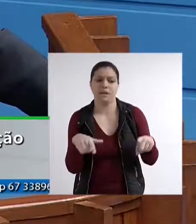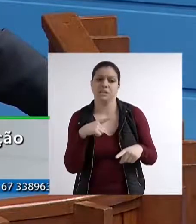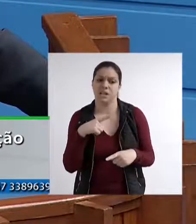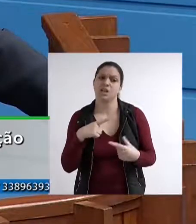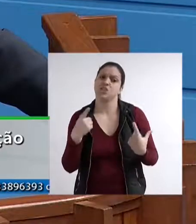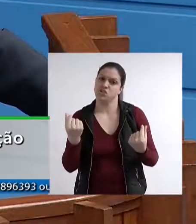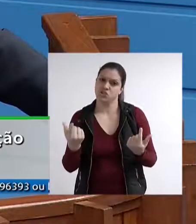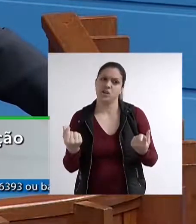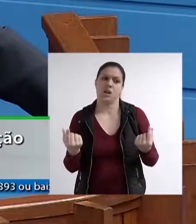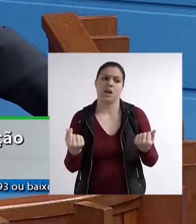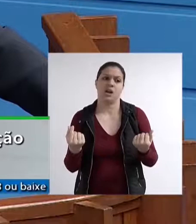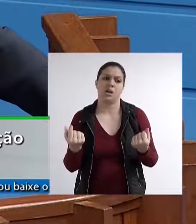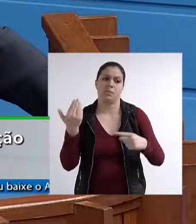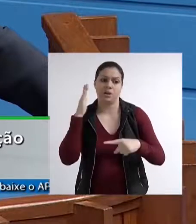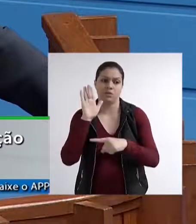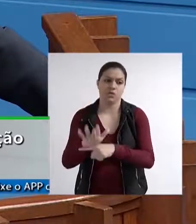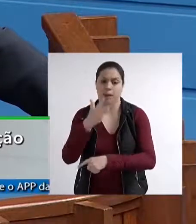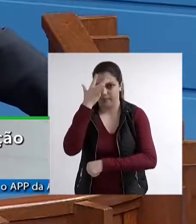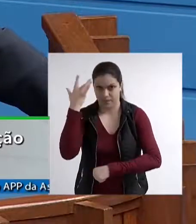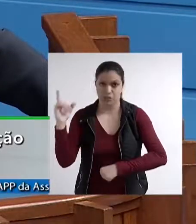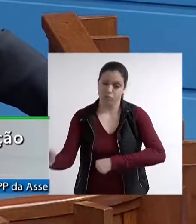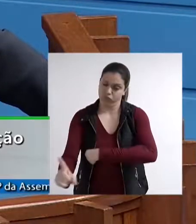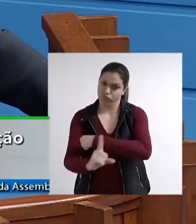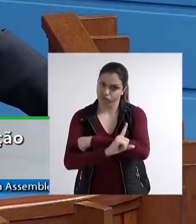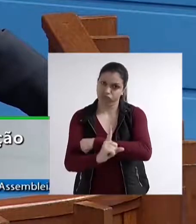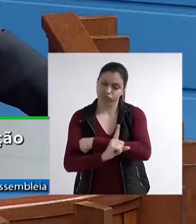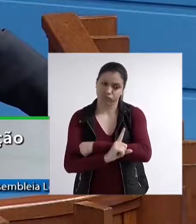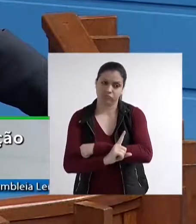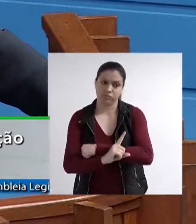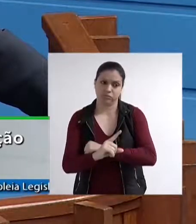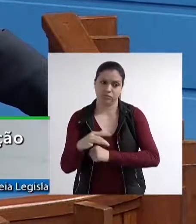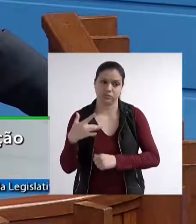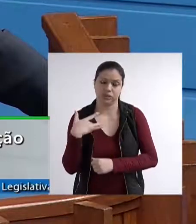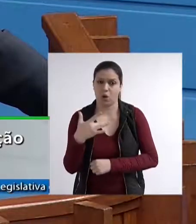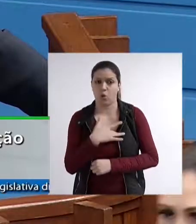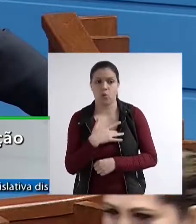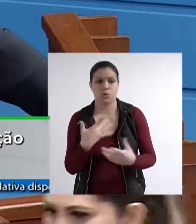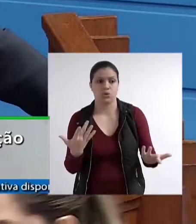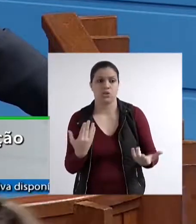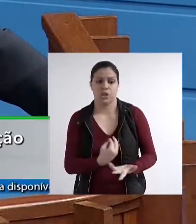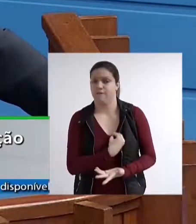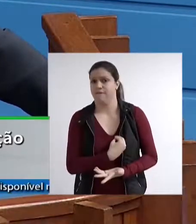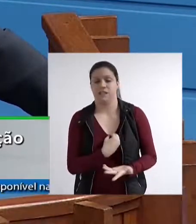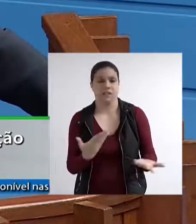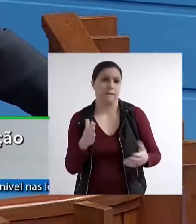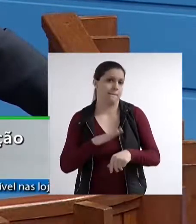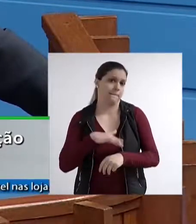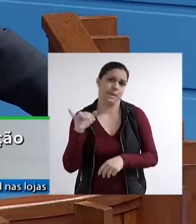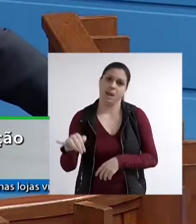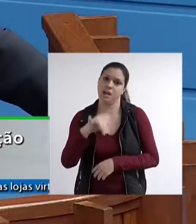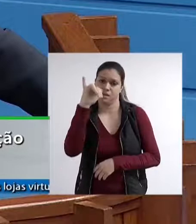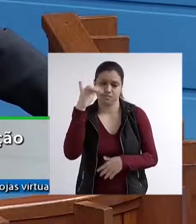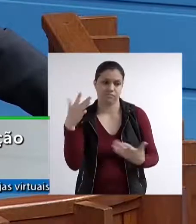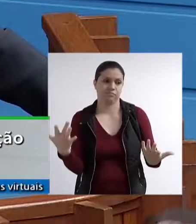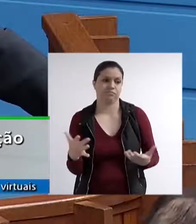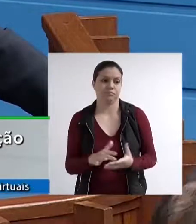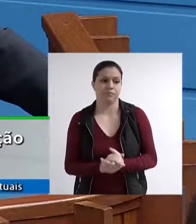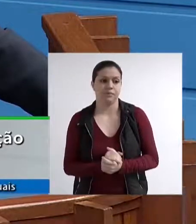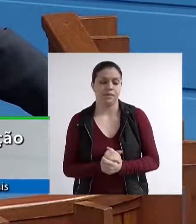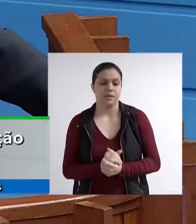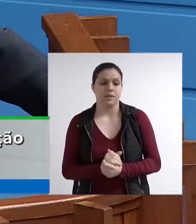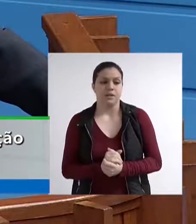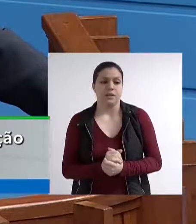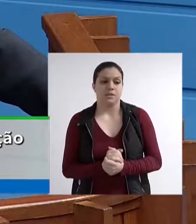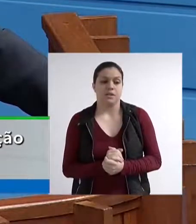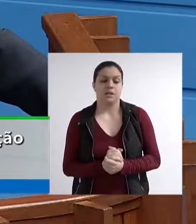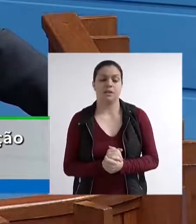para socorrer o ser humano no seu momento de necessidade. Pô, saúde é a vida da pessoa. E